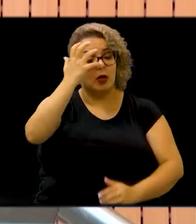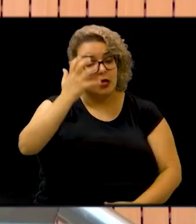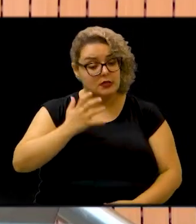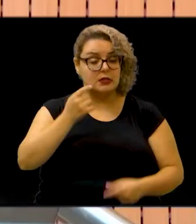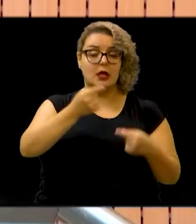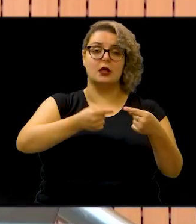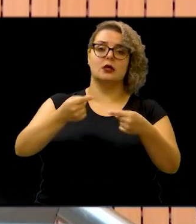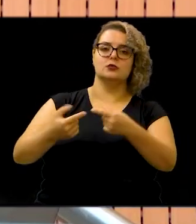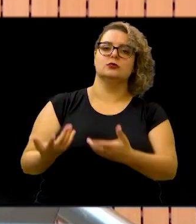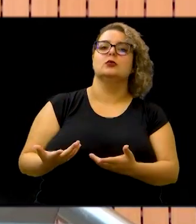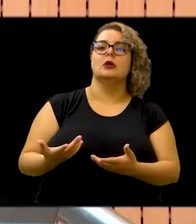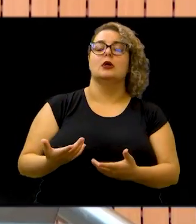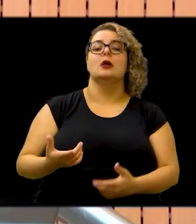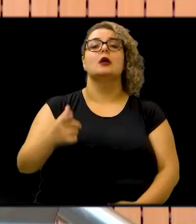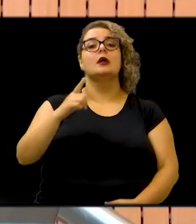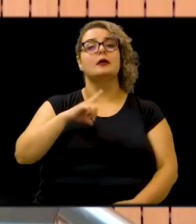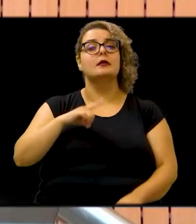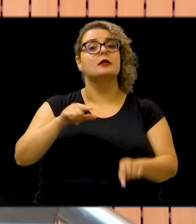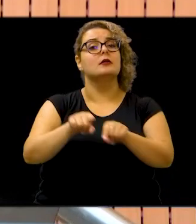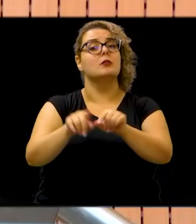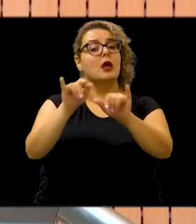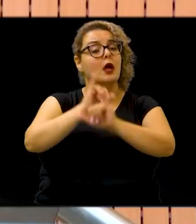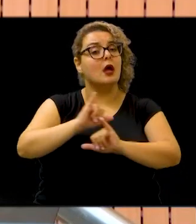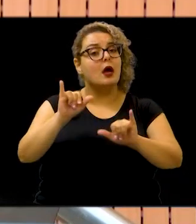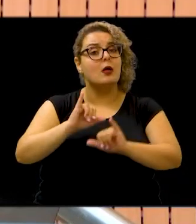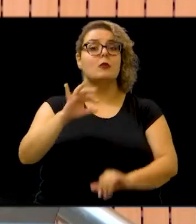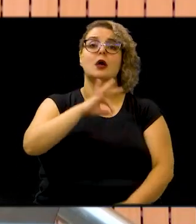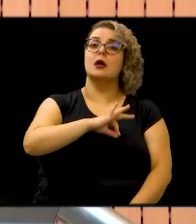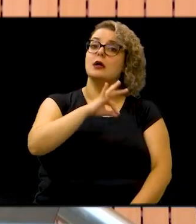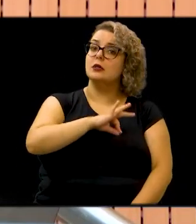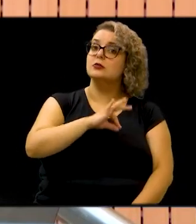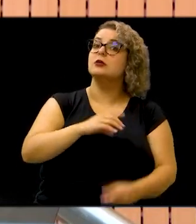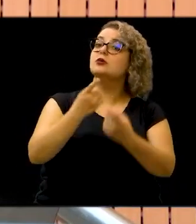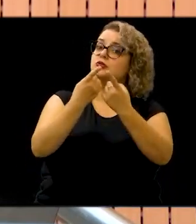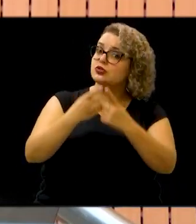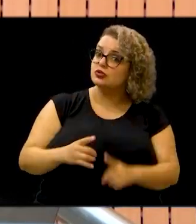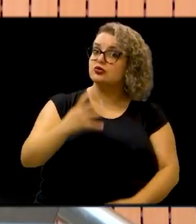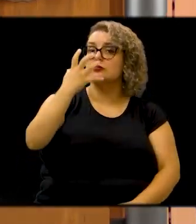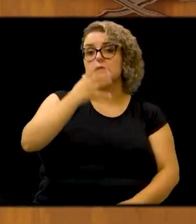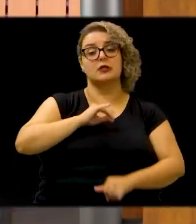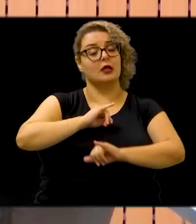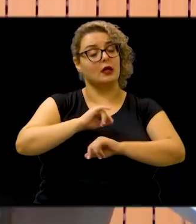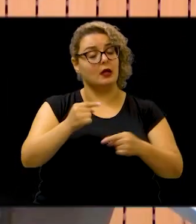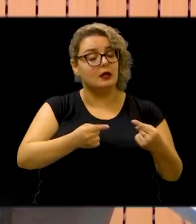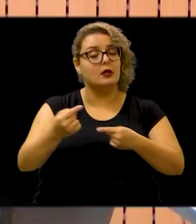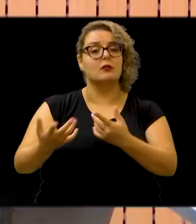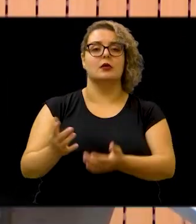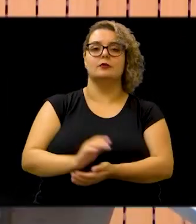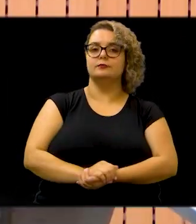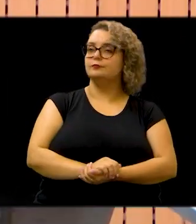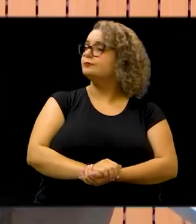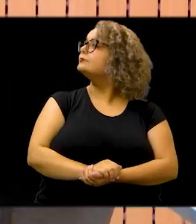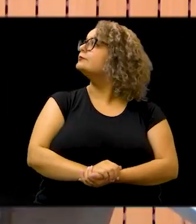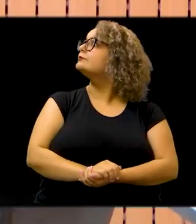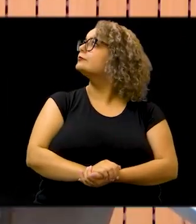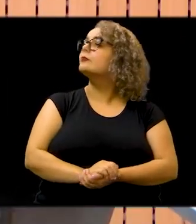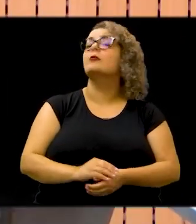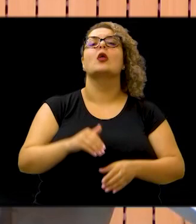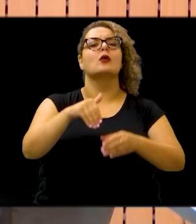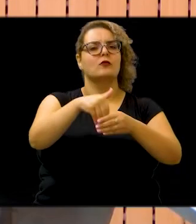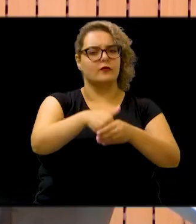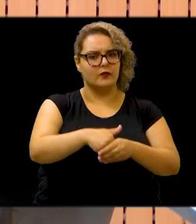público, a gente precisa ter uma discussão séria sobre campanha salarial digna. Votei favorável na Comissão de